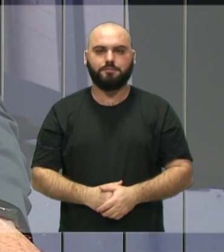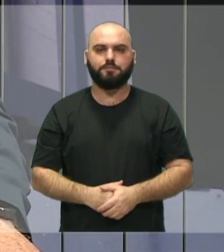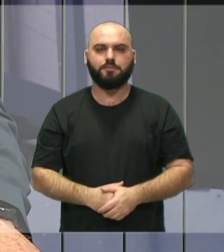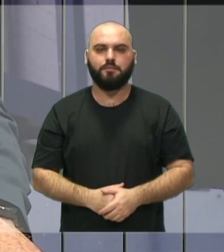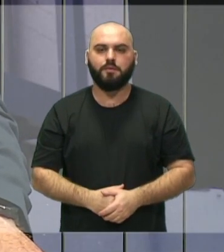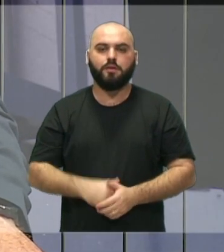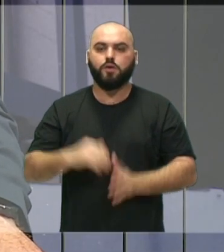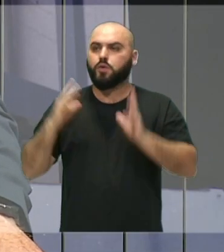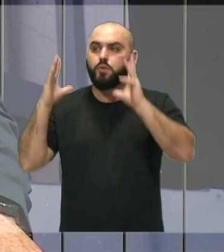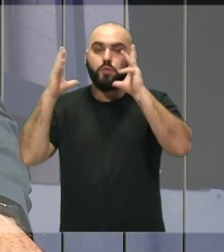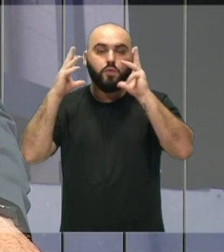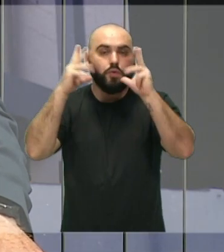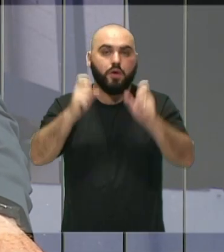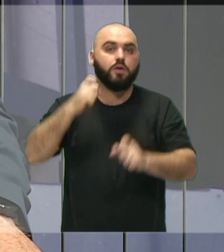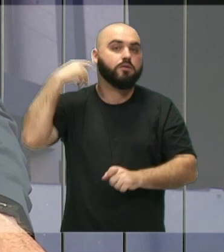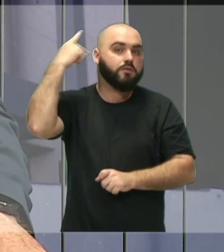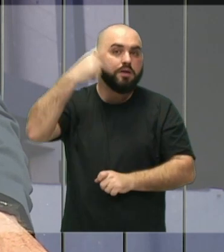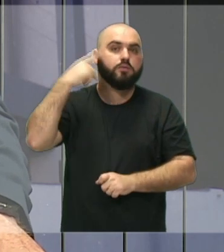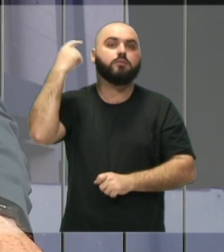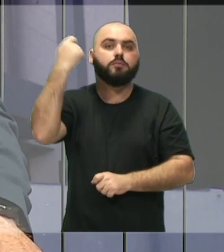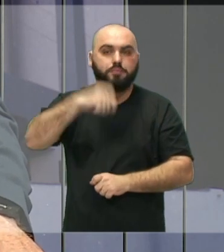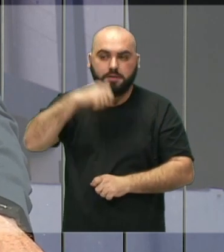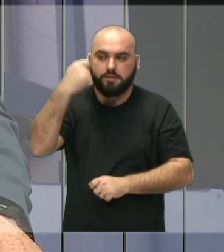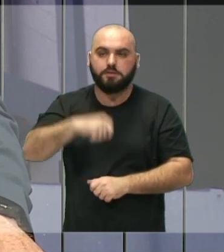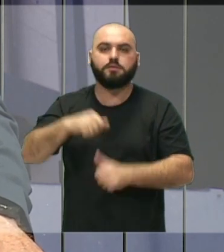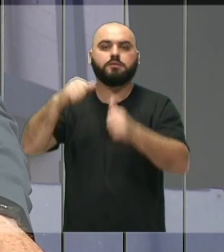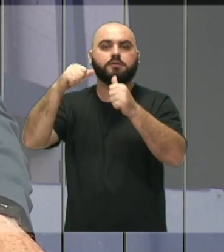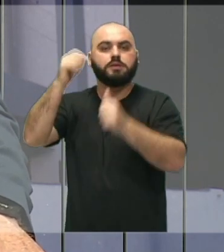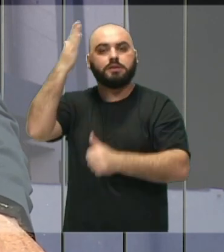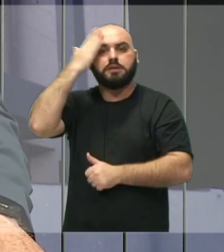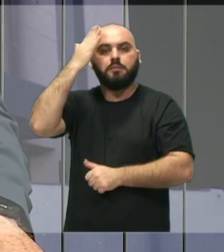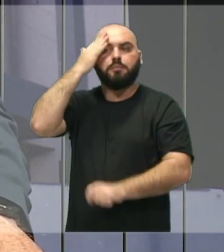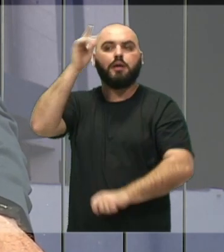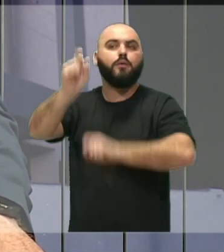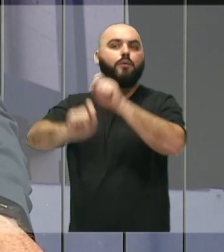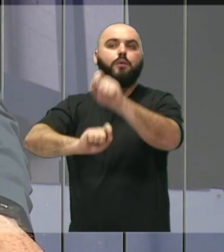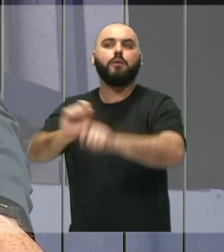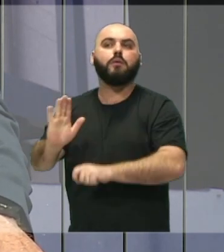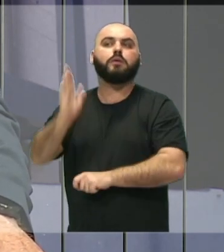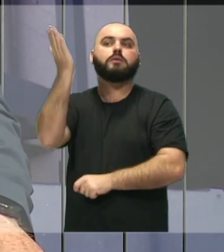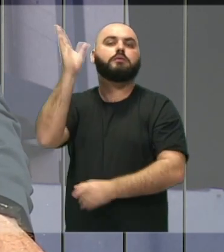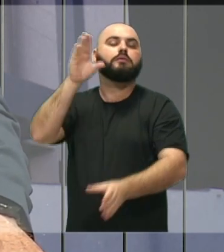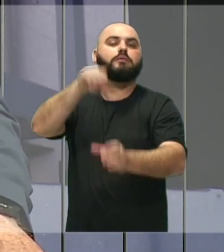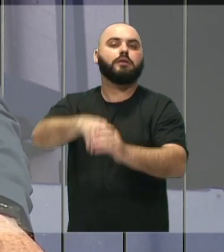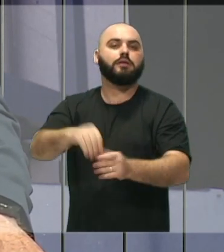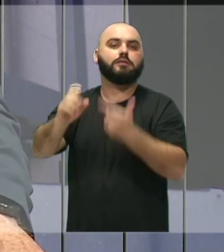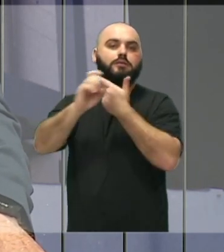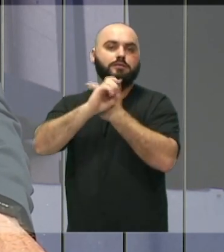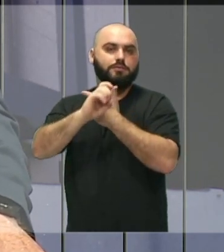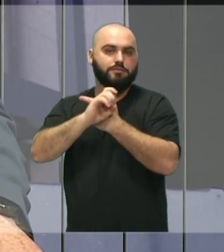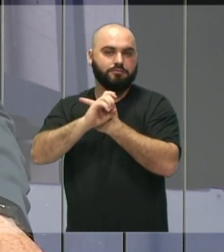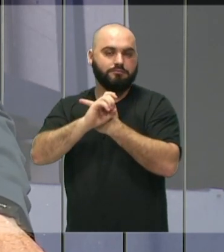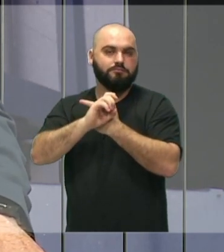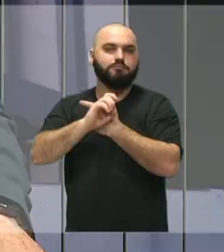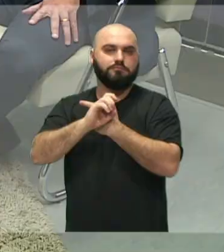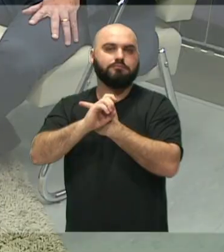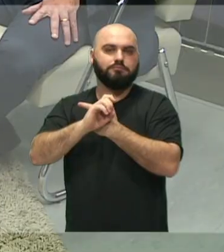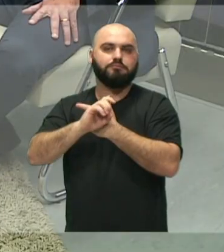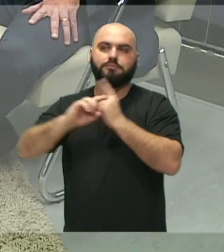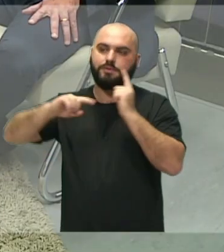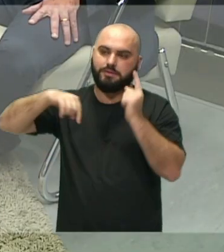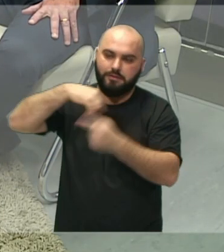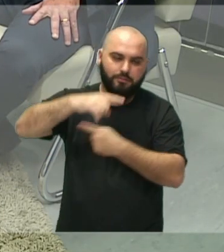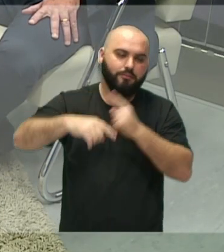pelo executivo. Todo vereador ele deveria saber o que acontece dentro da esfera executiva para depois vir